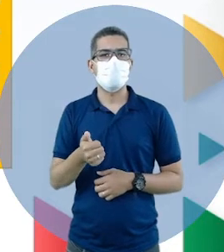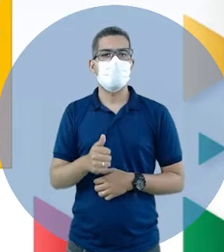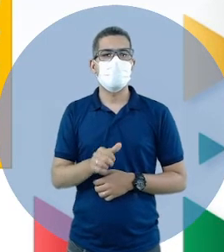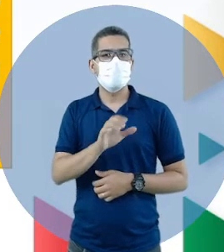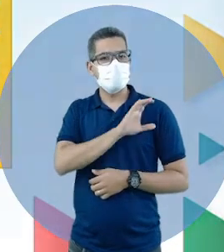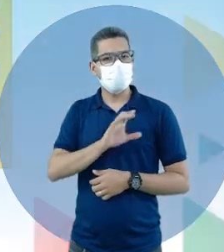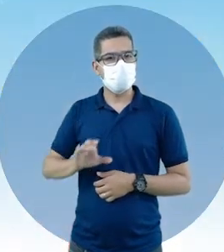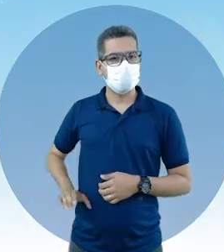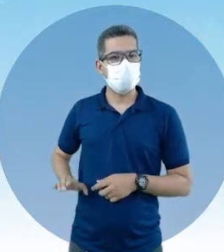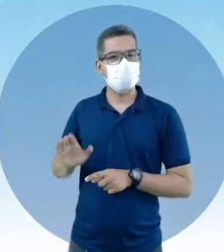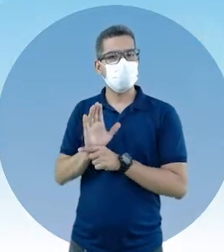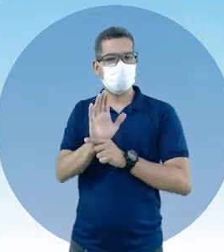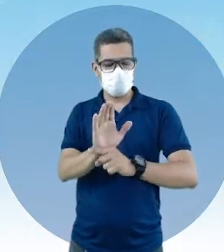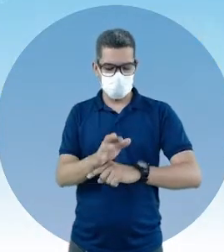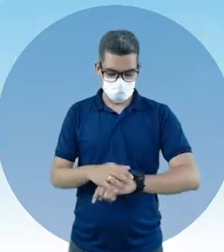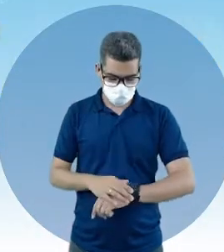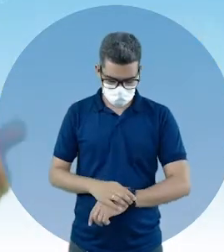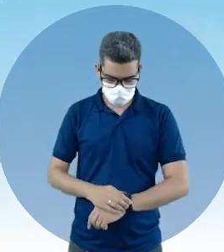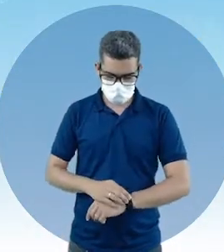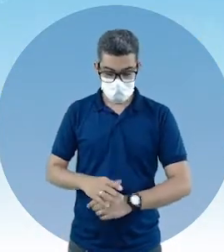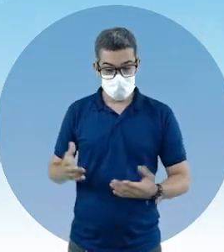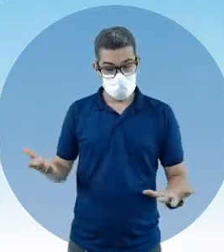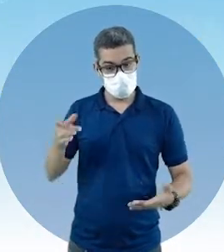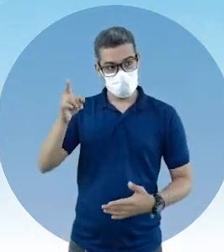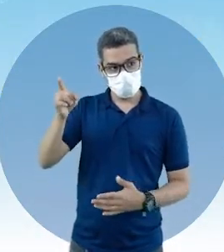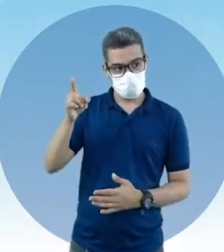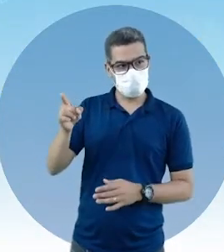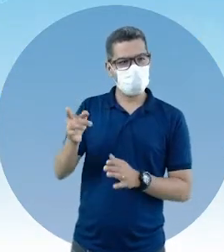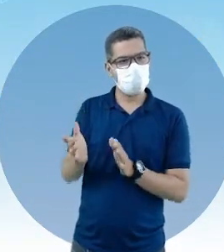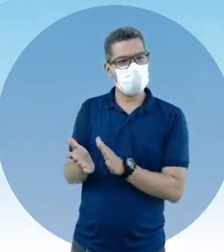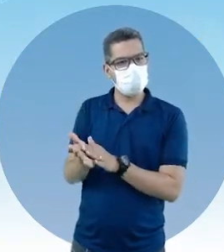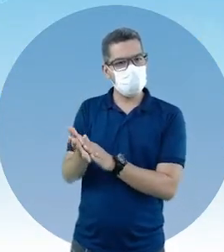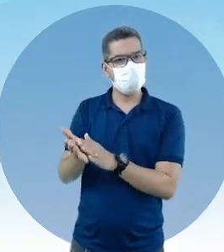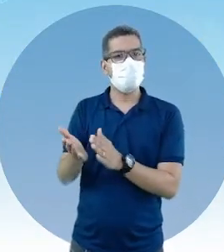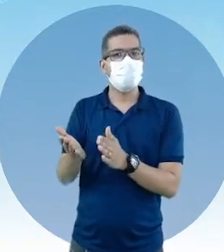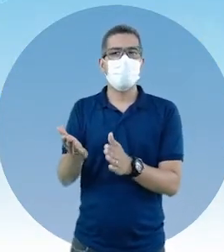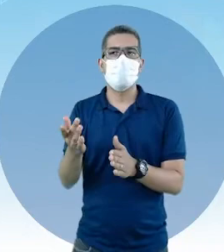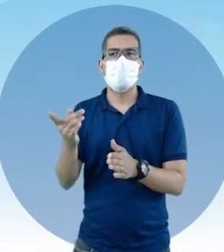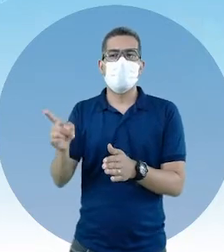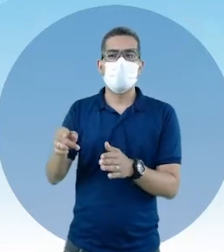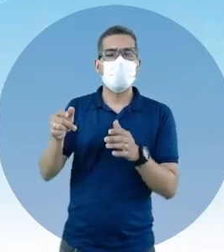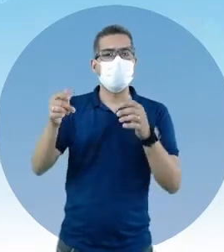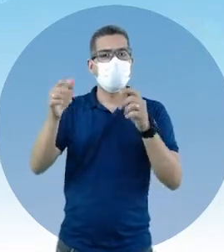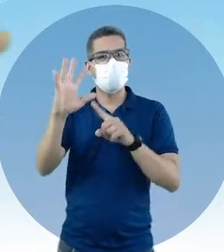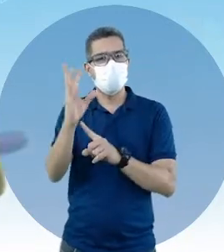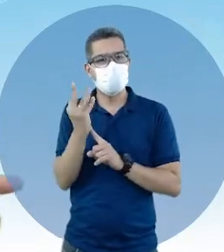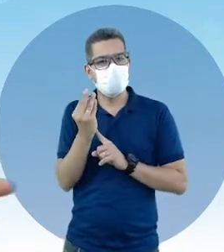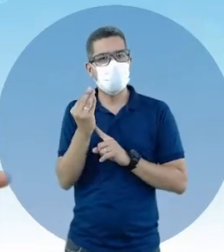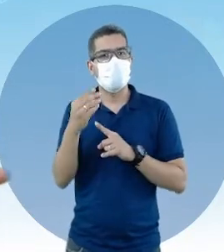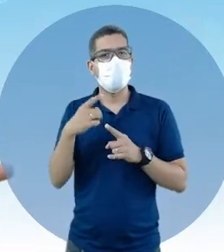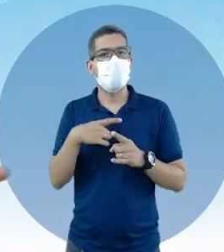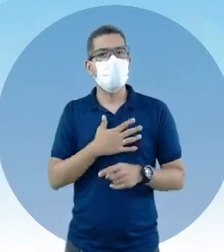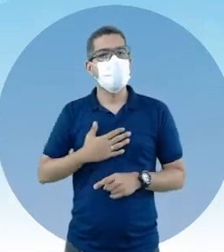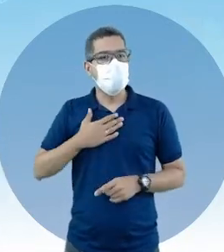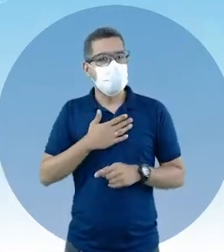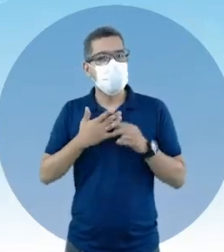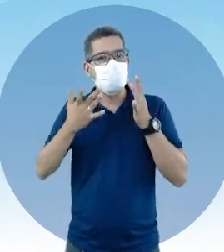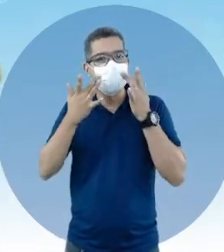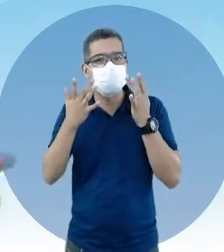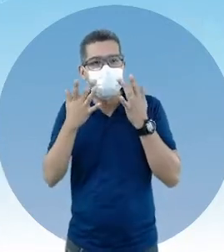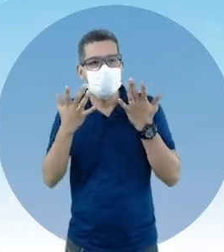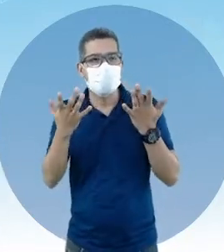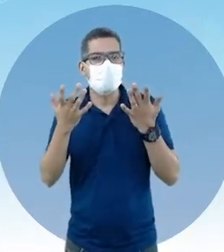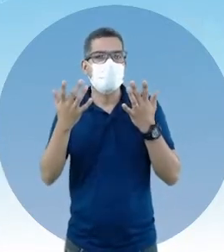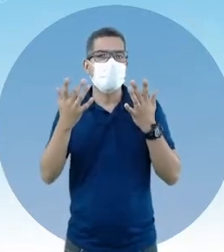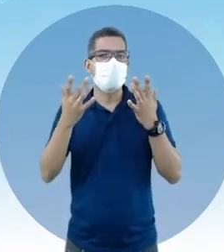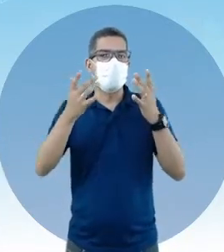nosso homenageado de hoje, ele foi envolvido tanto nas artes, é claro, ele gostava do teatro, gostava das